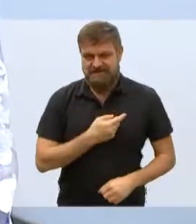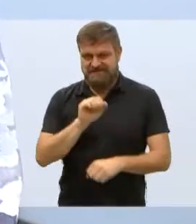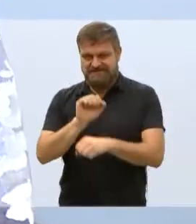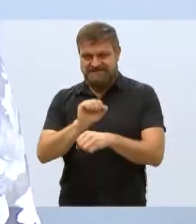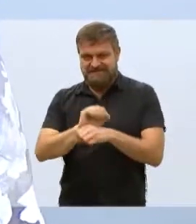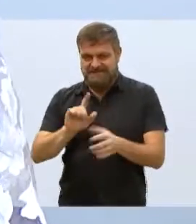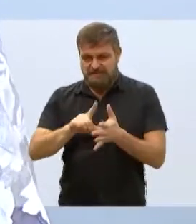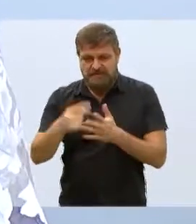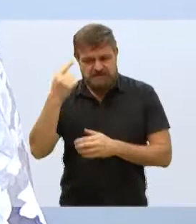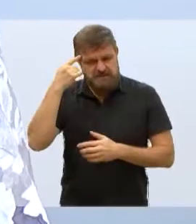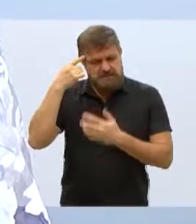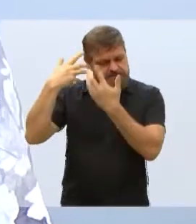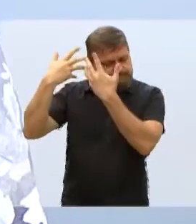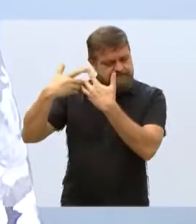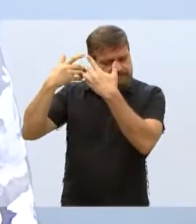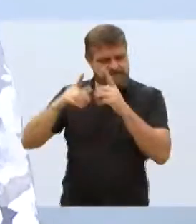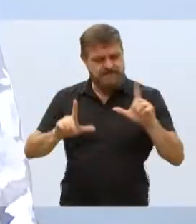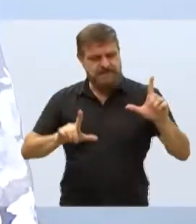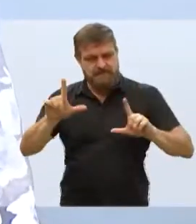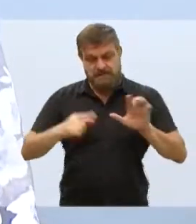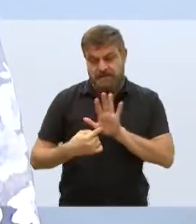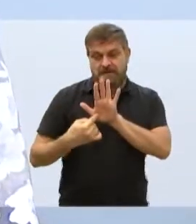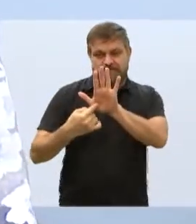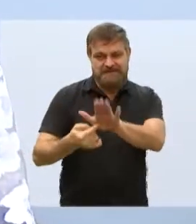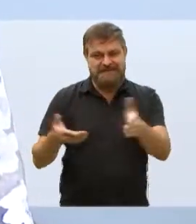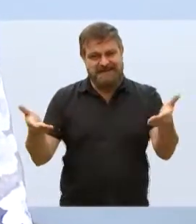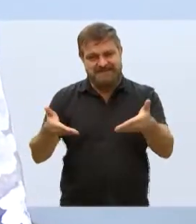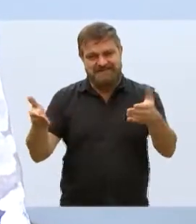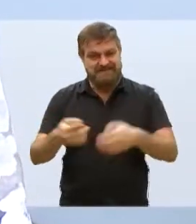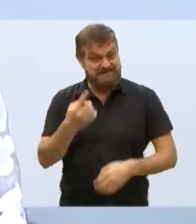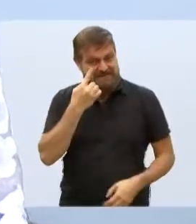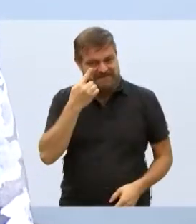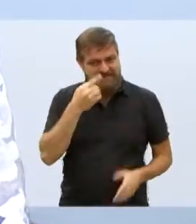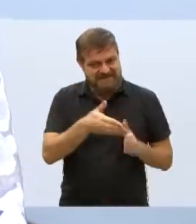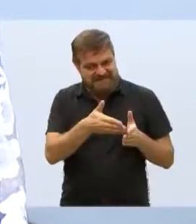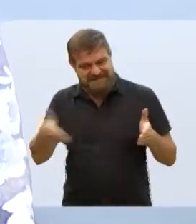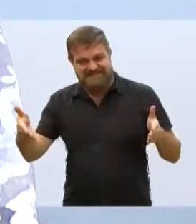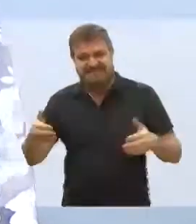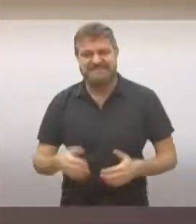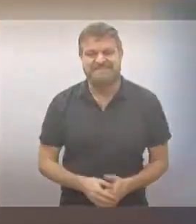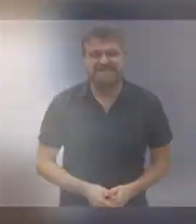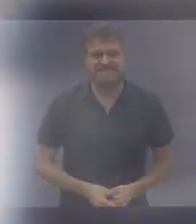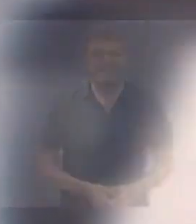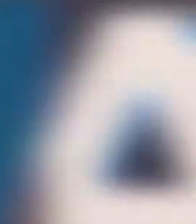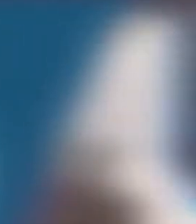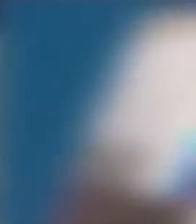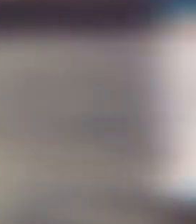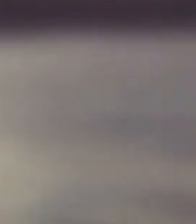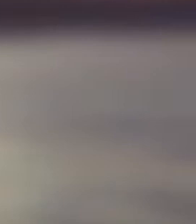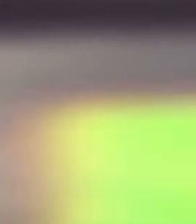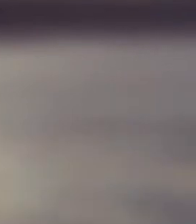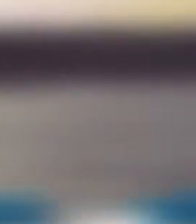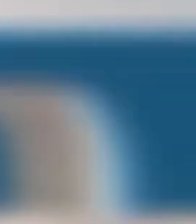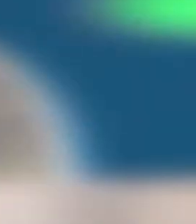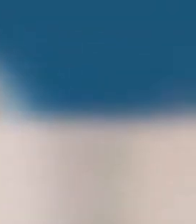deles. Tudo isso a gente pensou no programa de hoje para você. Vamos ver.